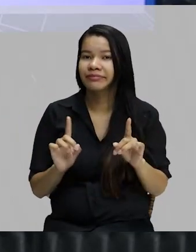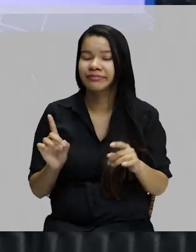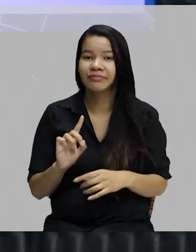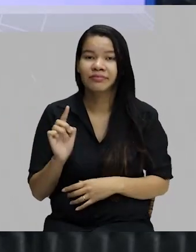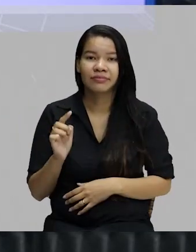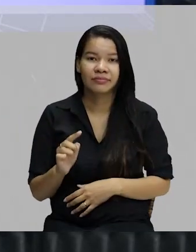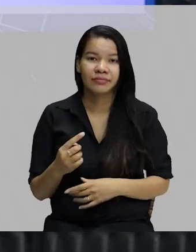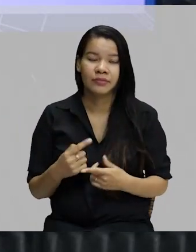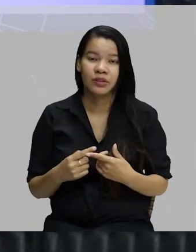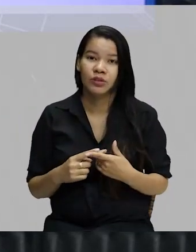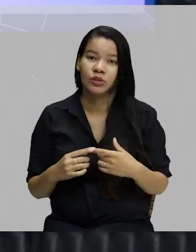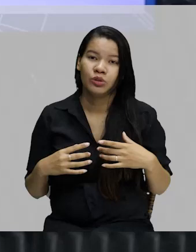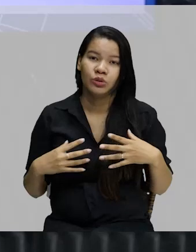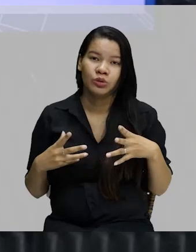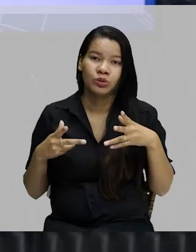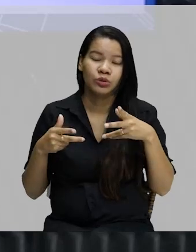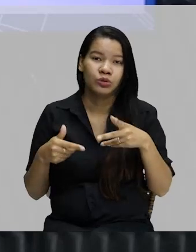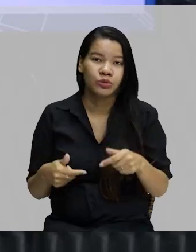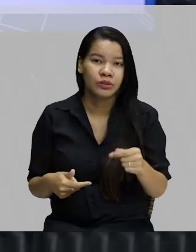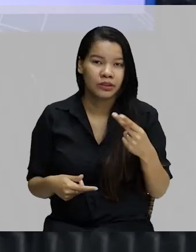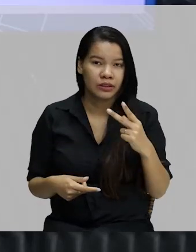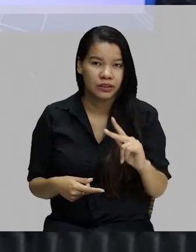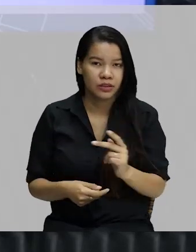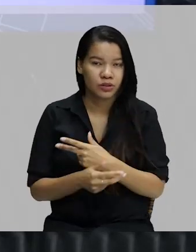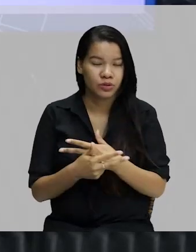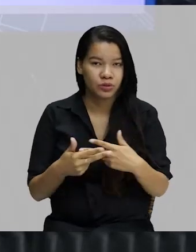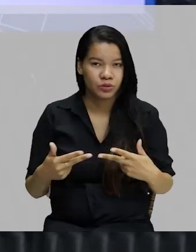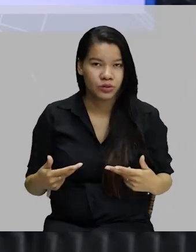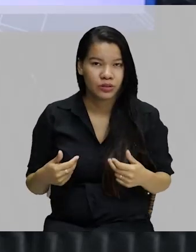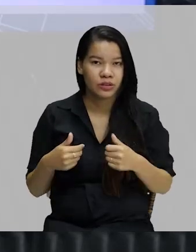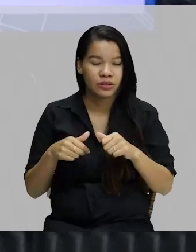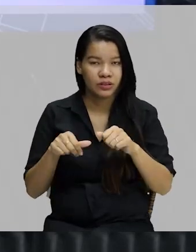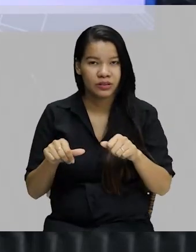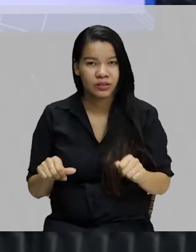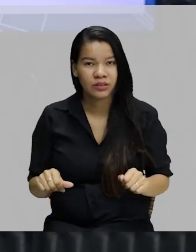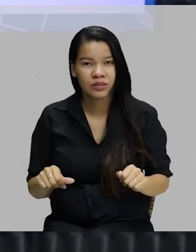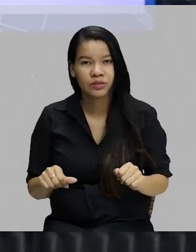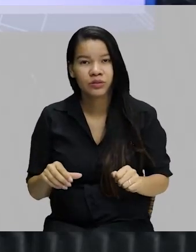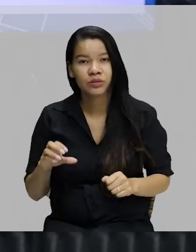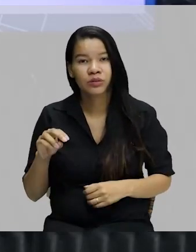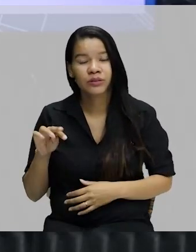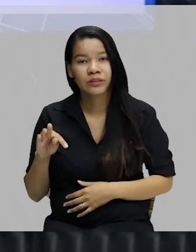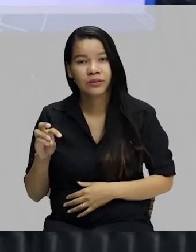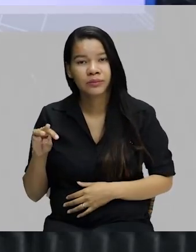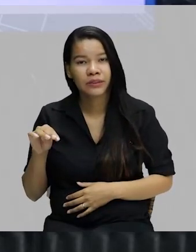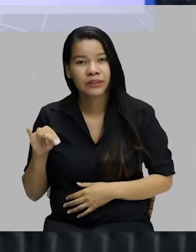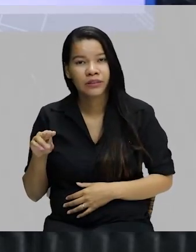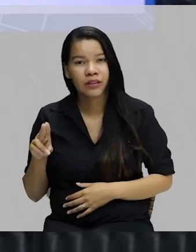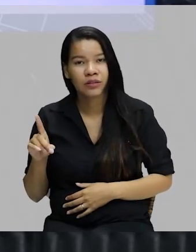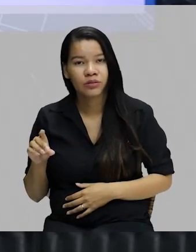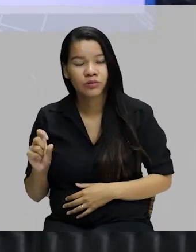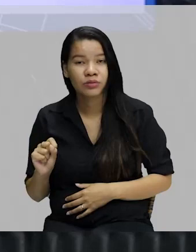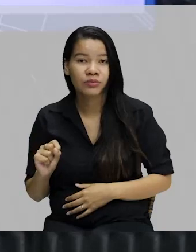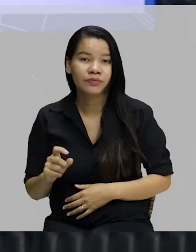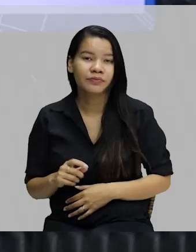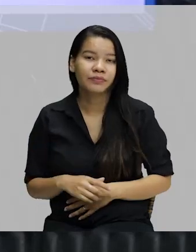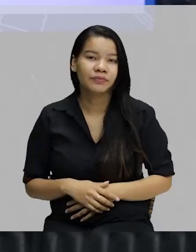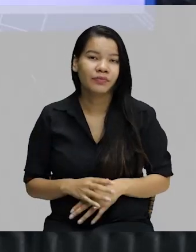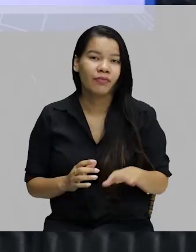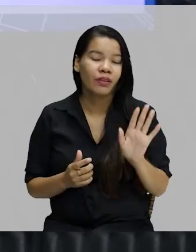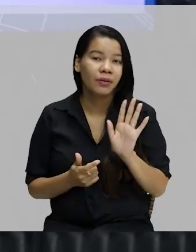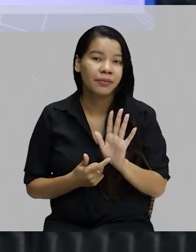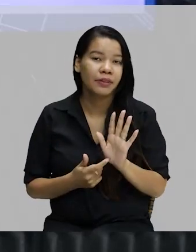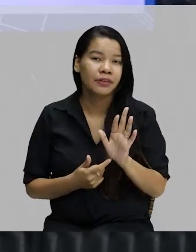Porque todos esses equipamentos, eles estarão contaminados, né? Eles vão estar